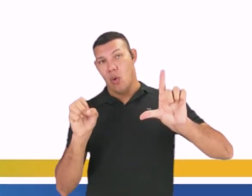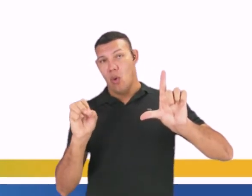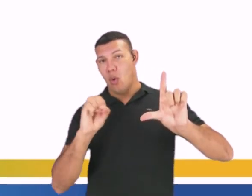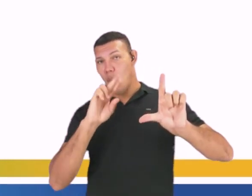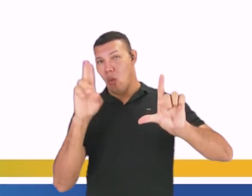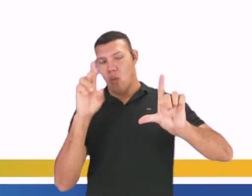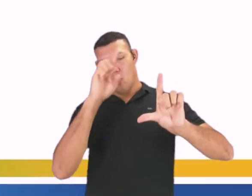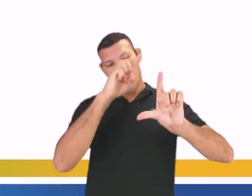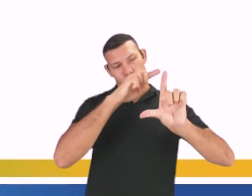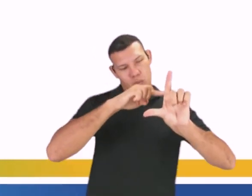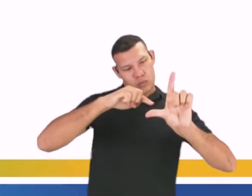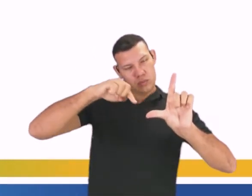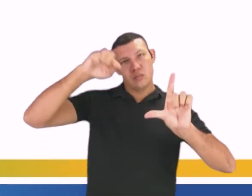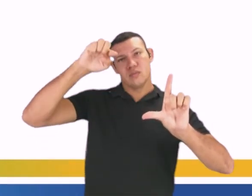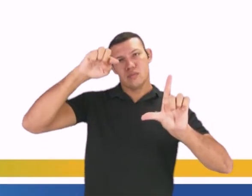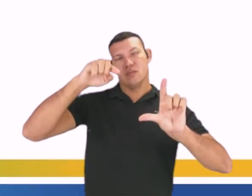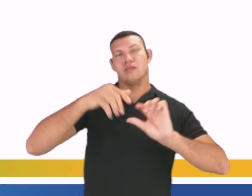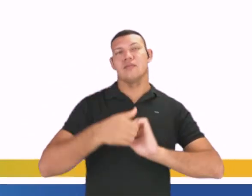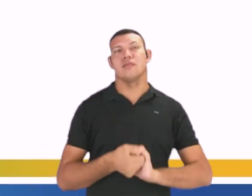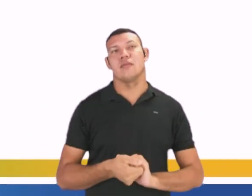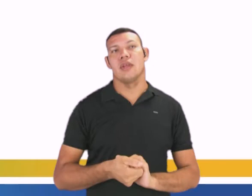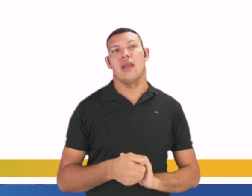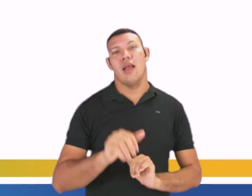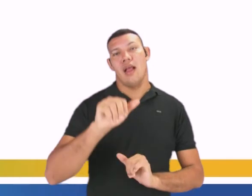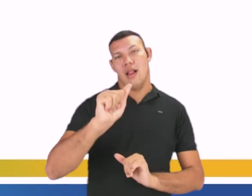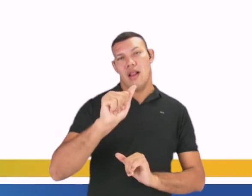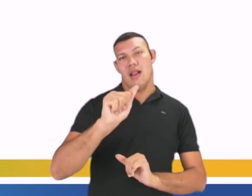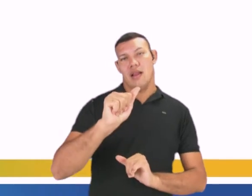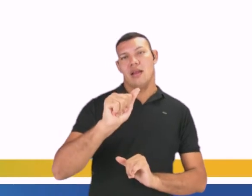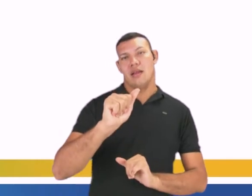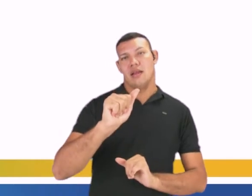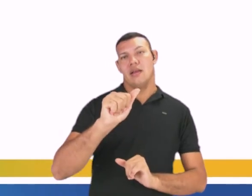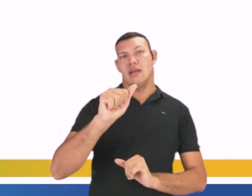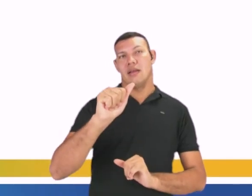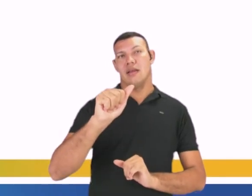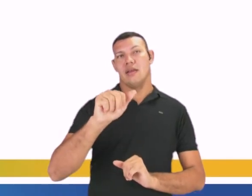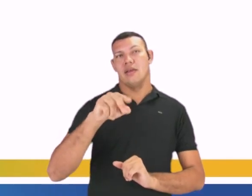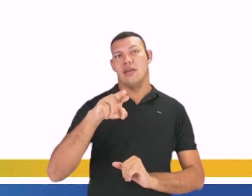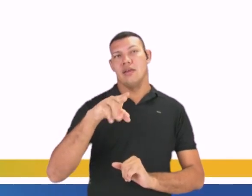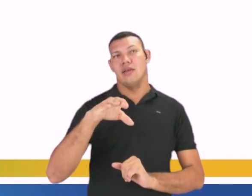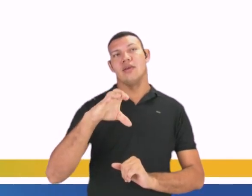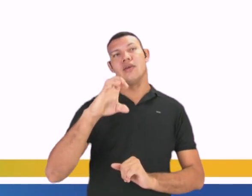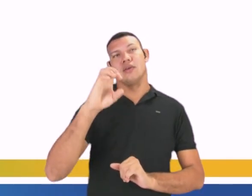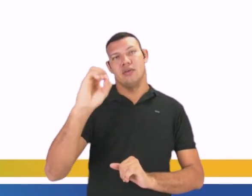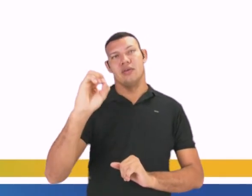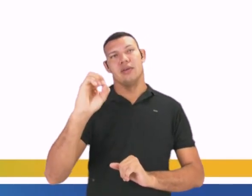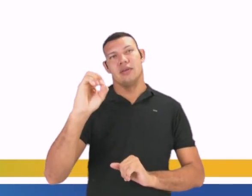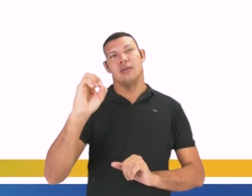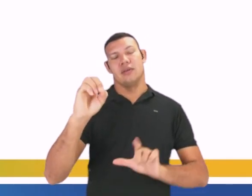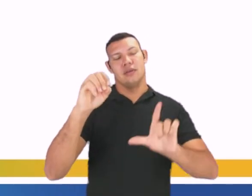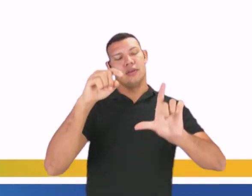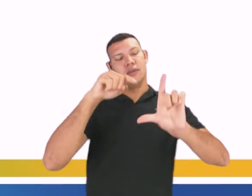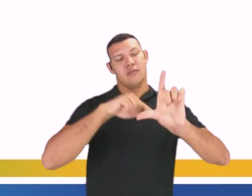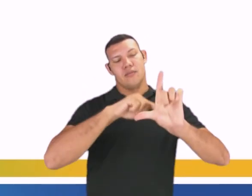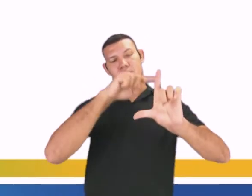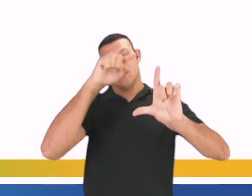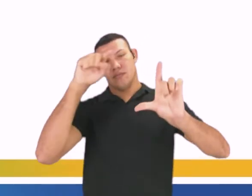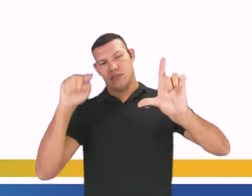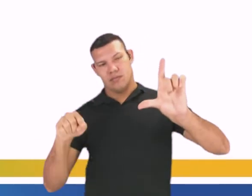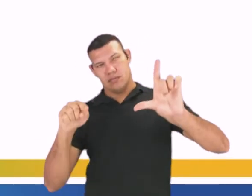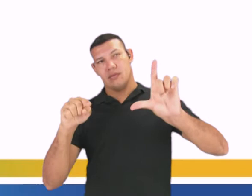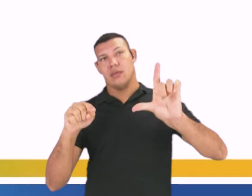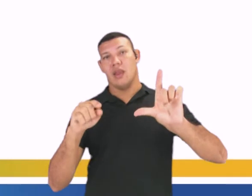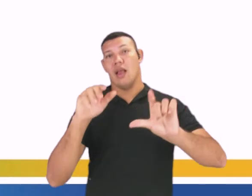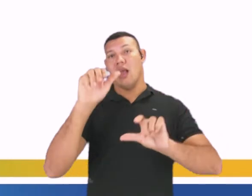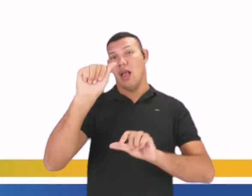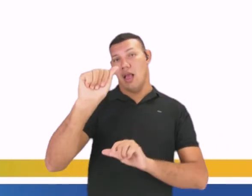seja, quando o meu A for maior que zero, a característica que nós teremos do gráfico é concavidade para cima. E quando o A for menor